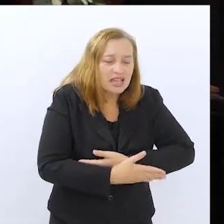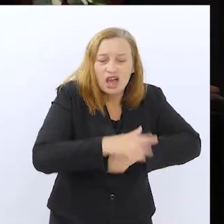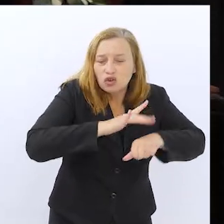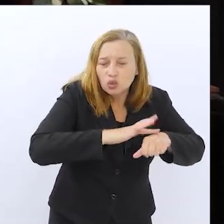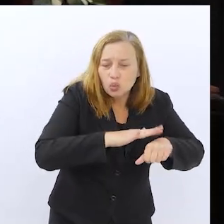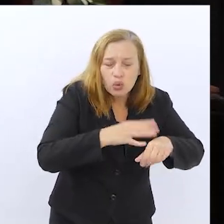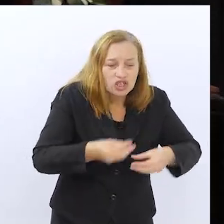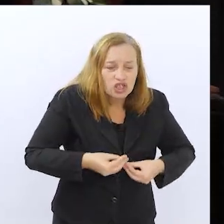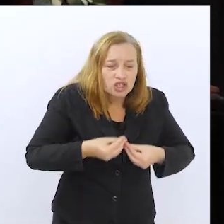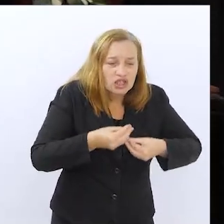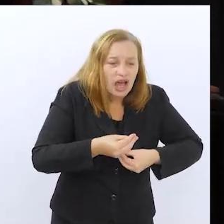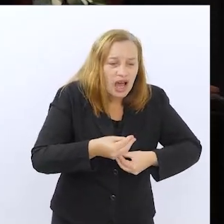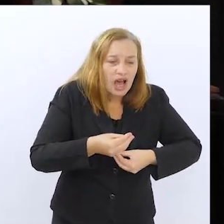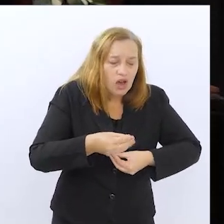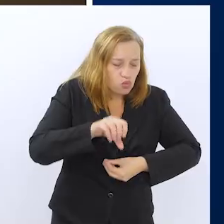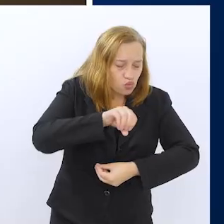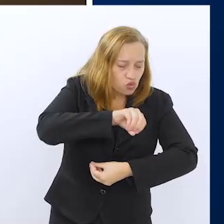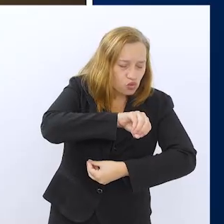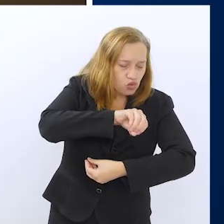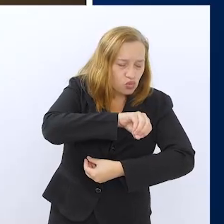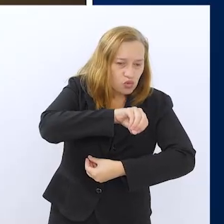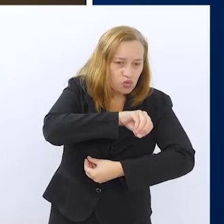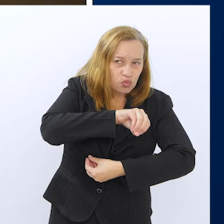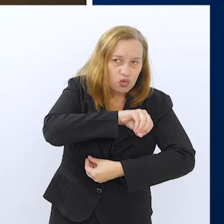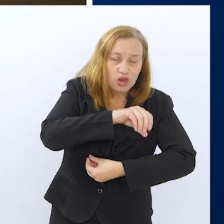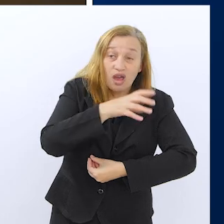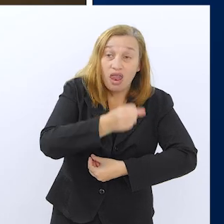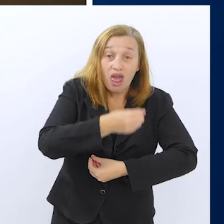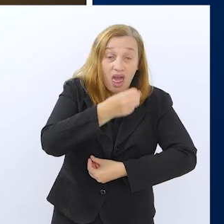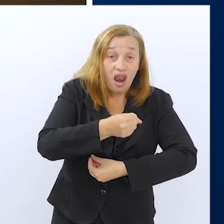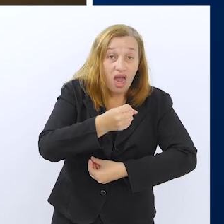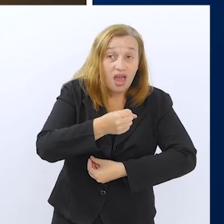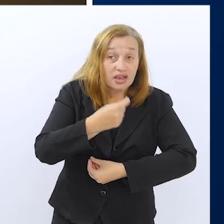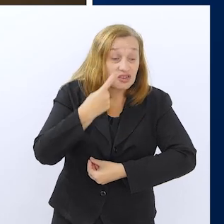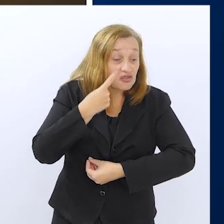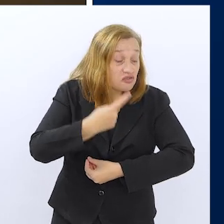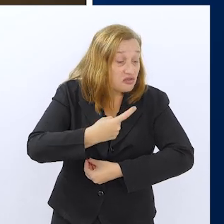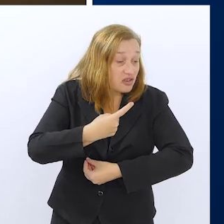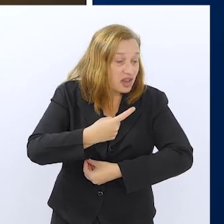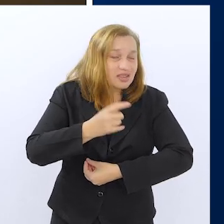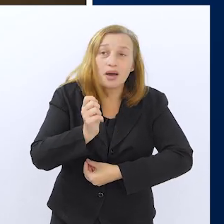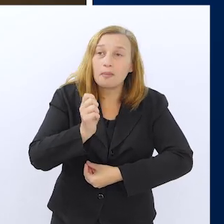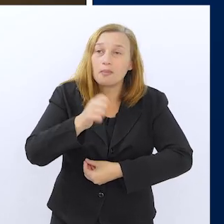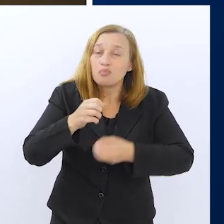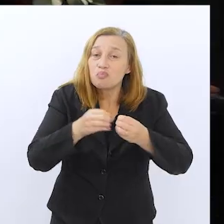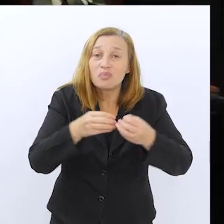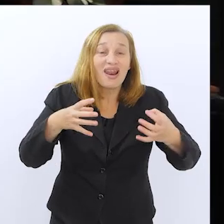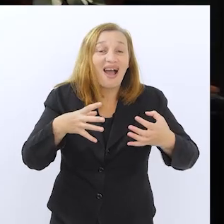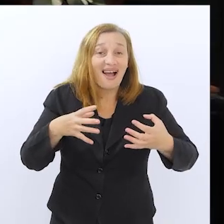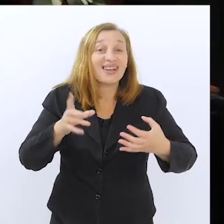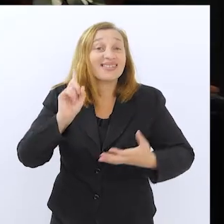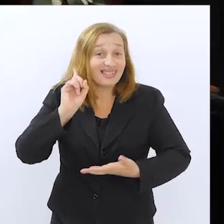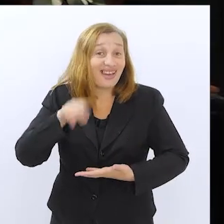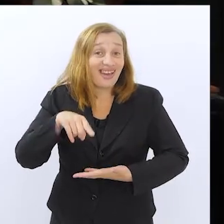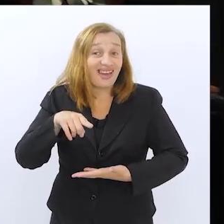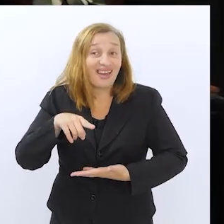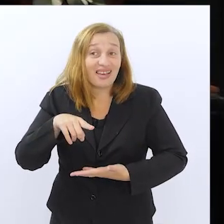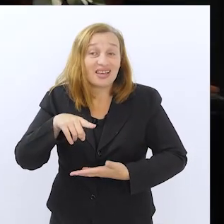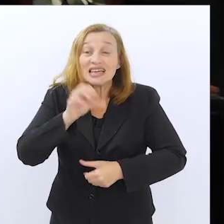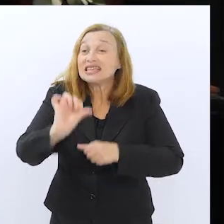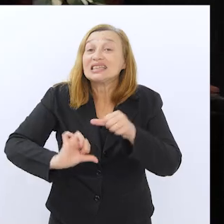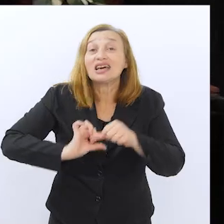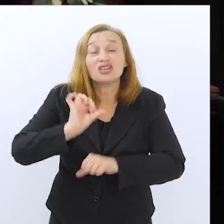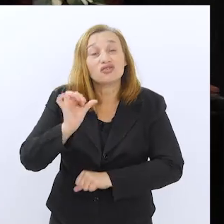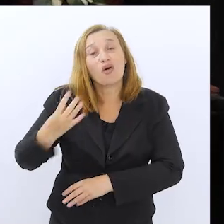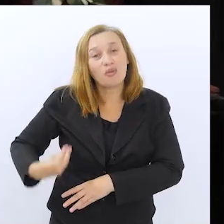ali doente, a gente dá um pouco de leite materno, e aí é a olhos vistos, né? É quase que imediato, essa poção